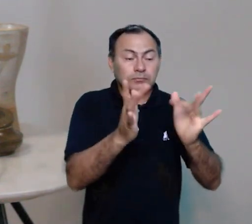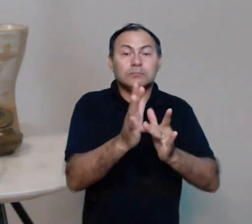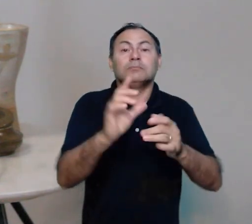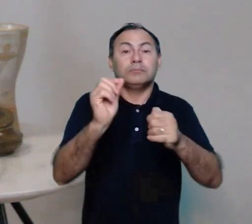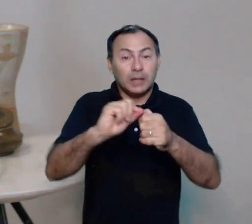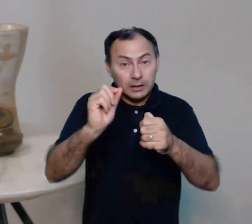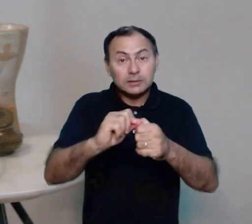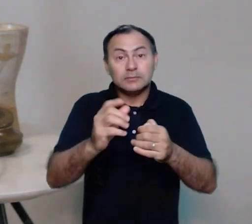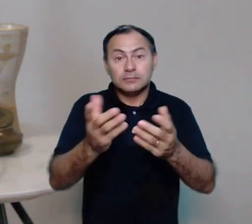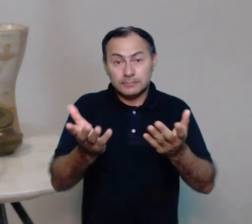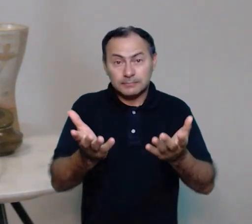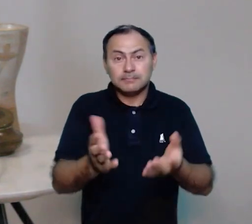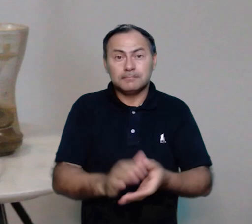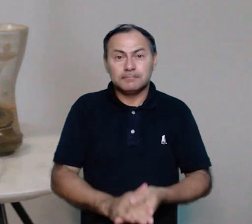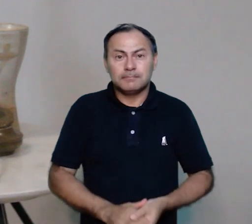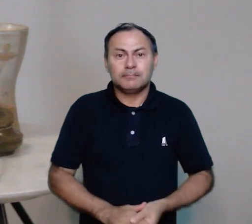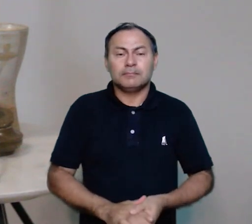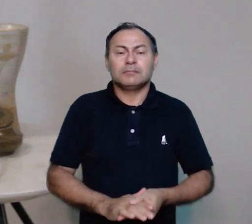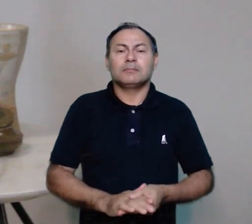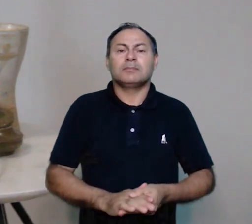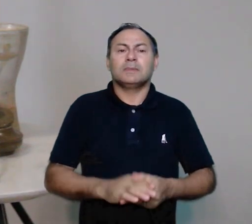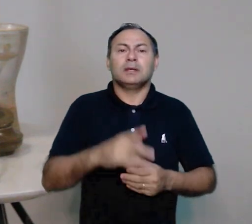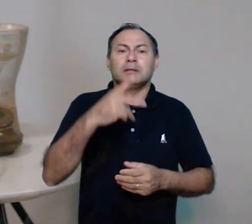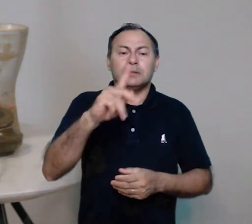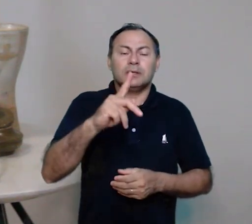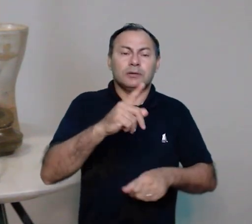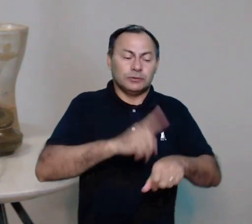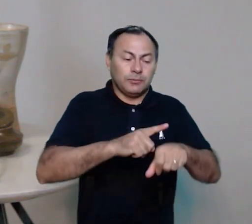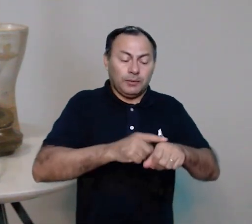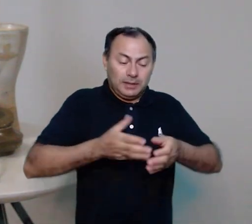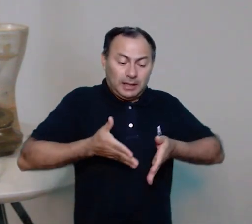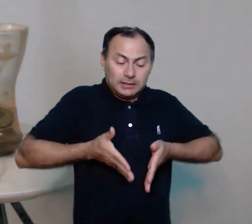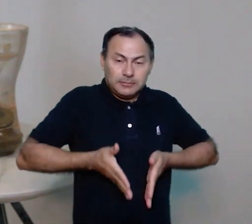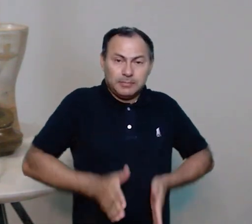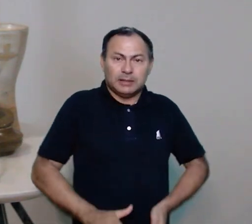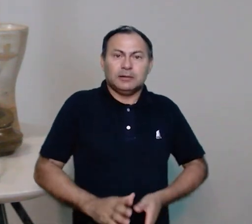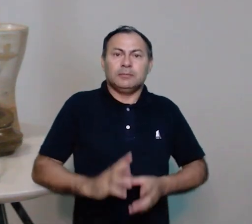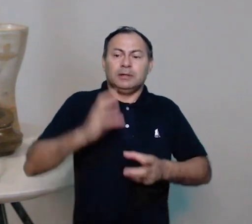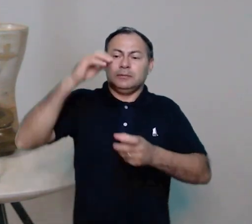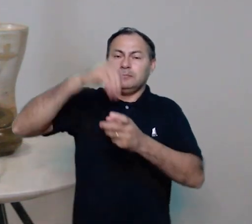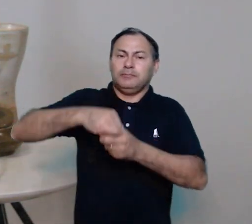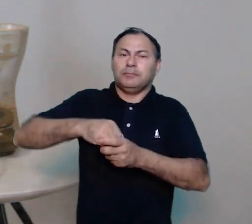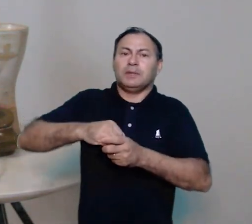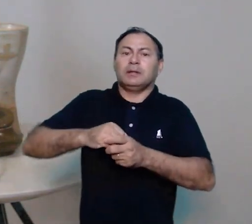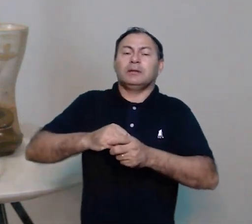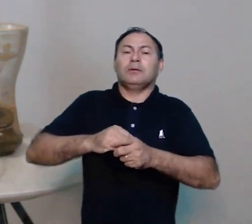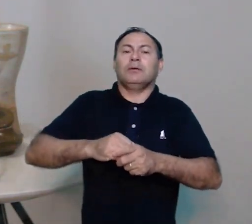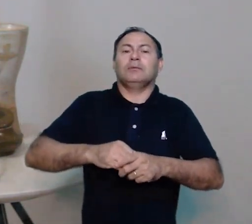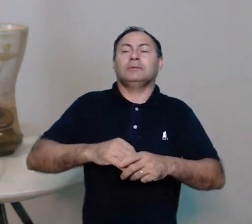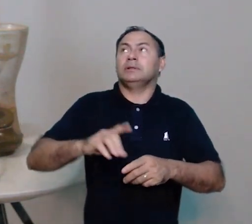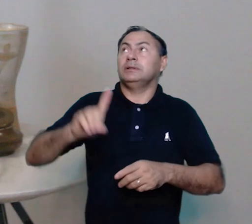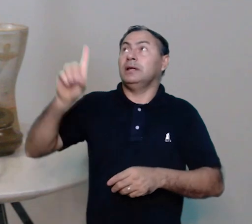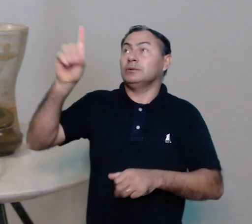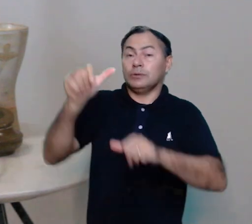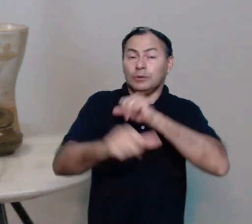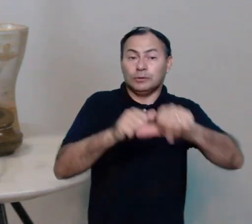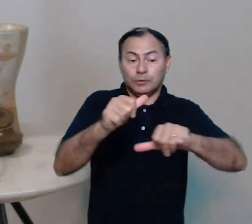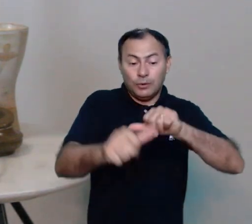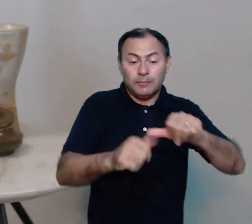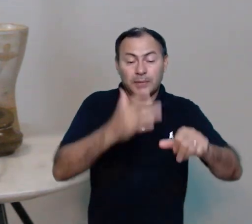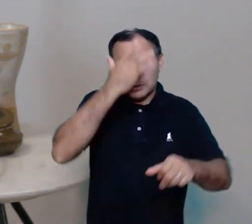como ele mesmo o fez. Desde o seu nascimento, pela encarnação do